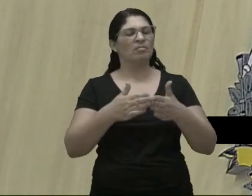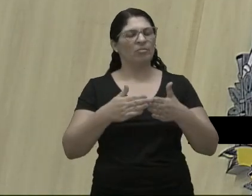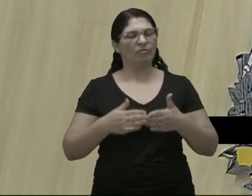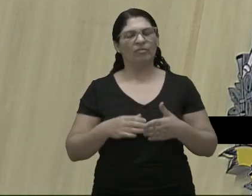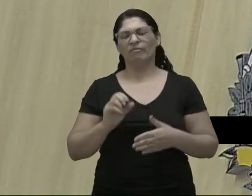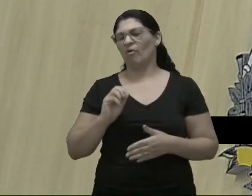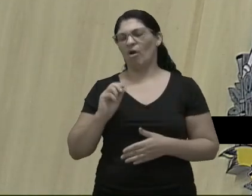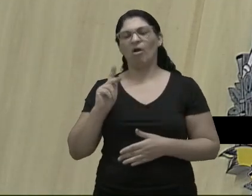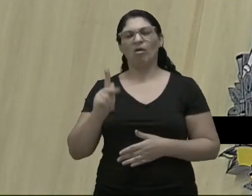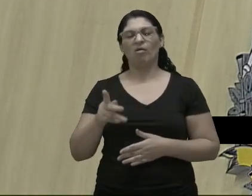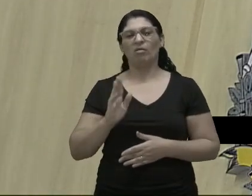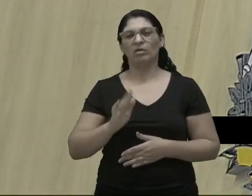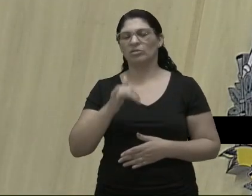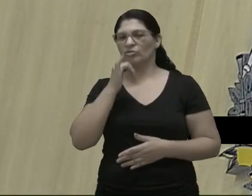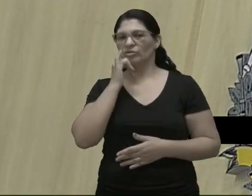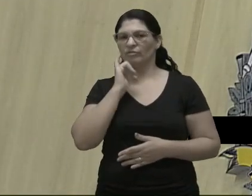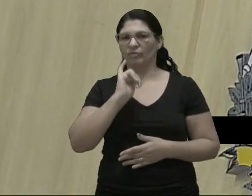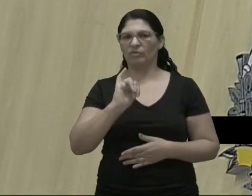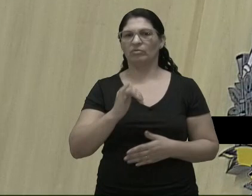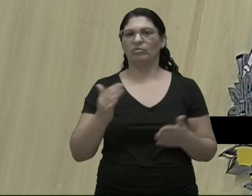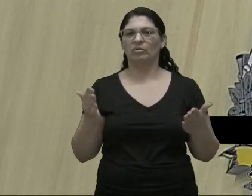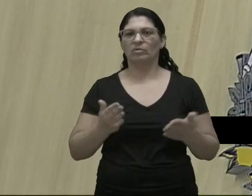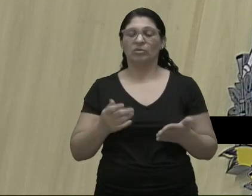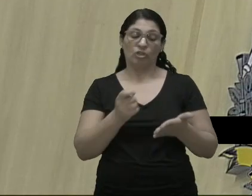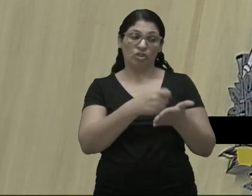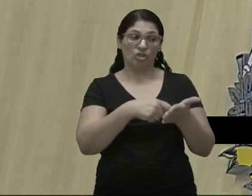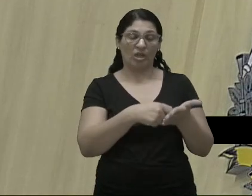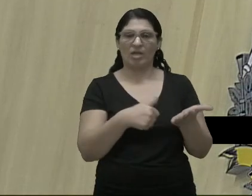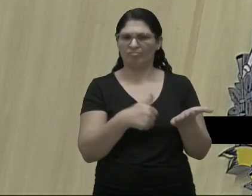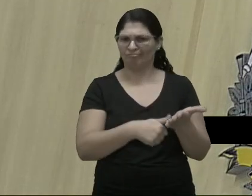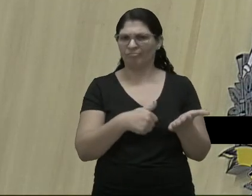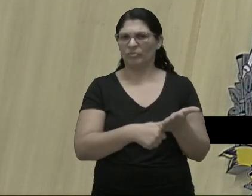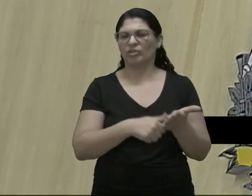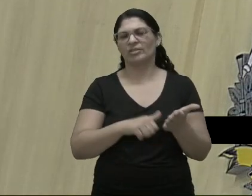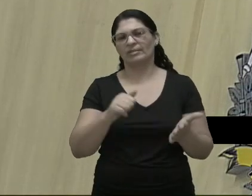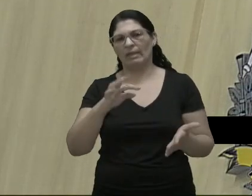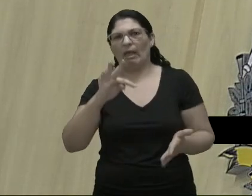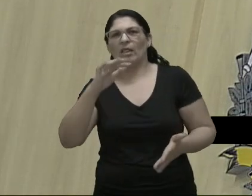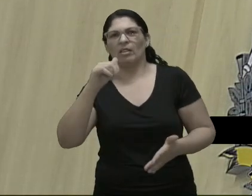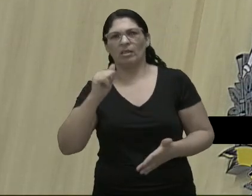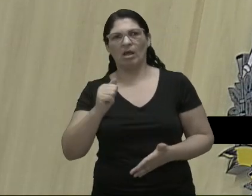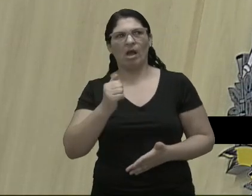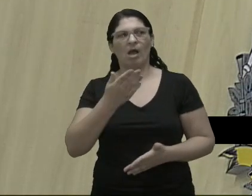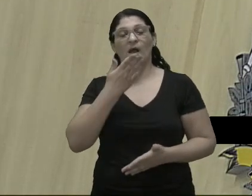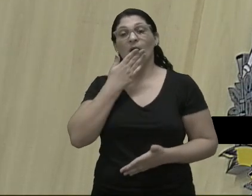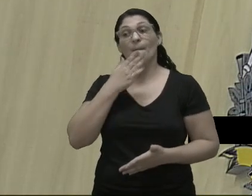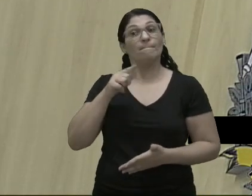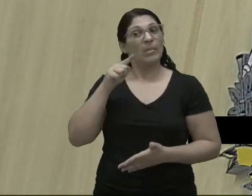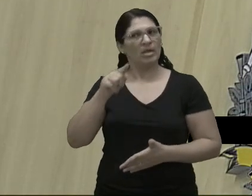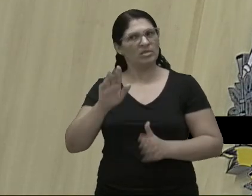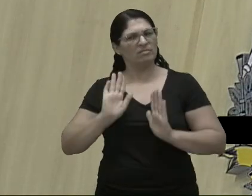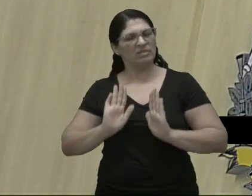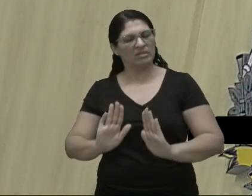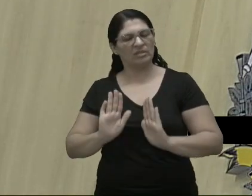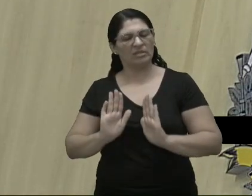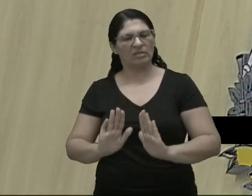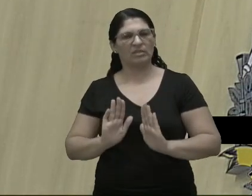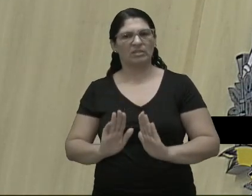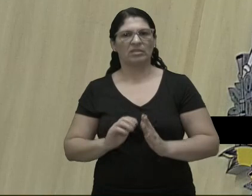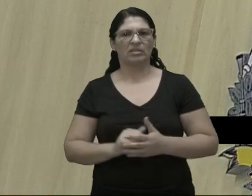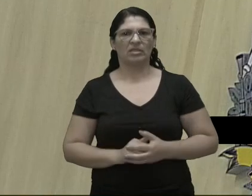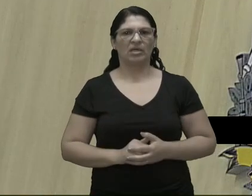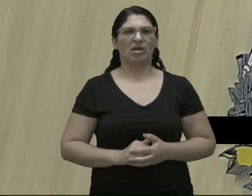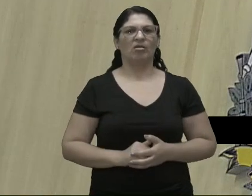foi dado, já falou, deixou registrado, já vai ser registrado na ata. Peço que o senhor se contenha agora para a gente dar sequência no trabalho. O senhor tá achando que é o dono. Pela